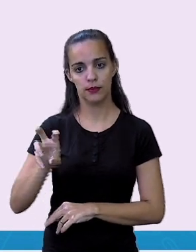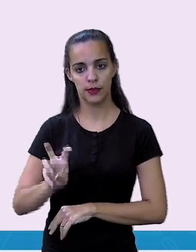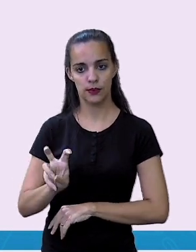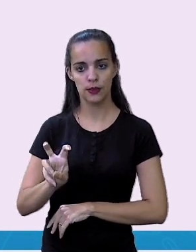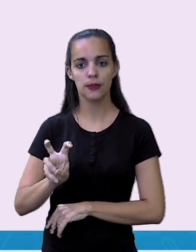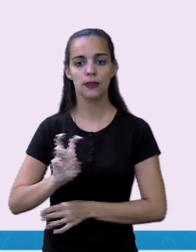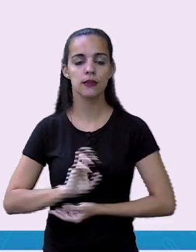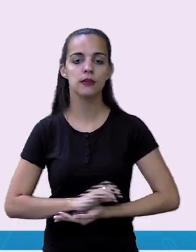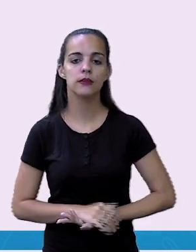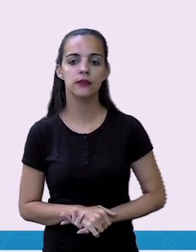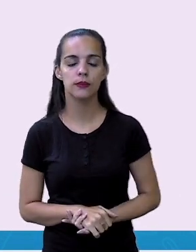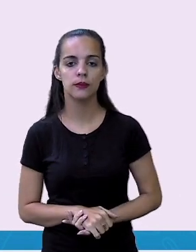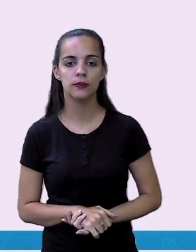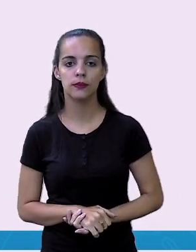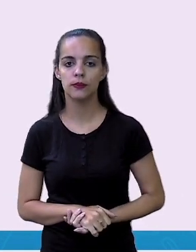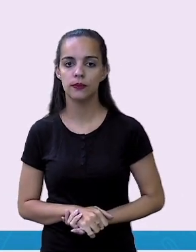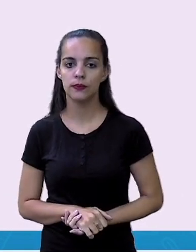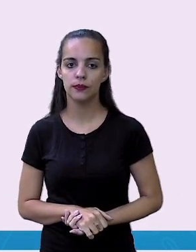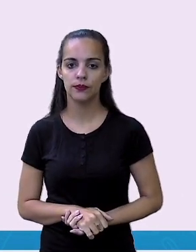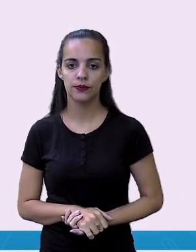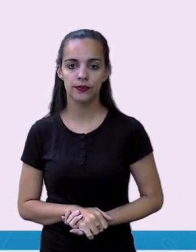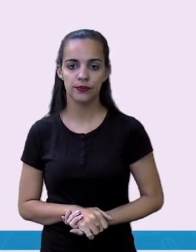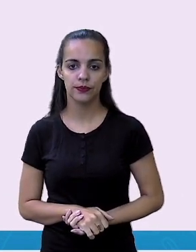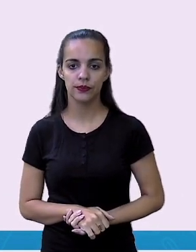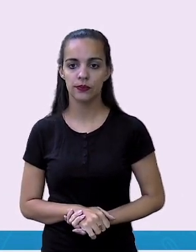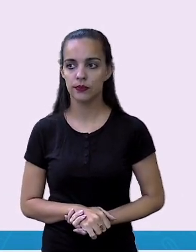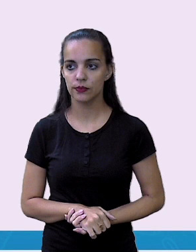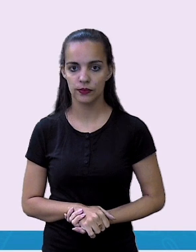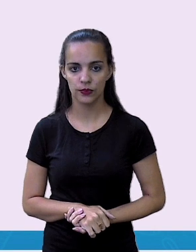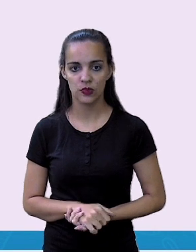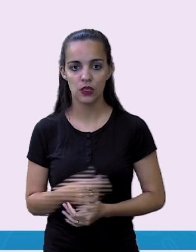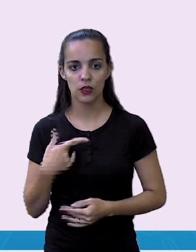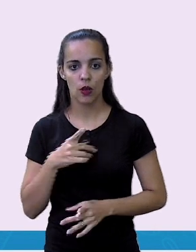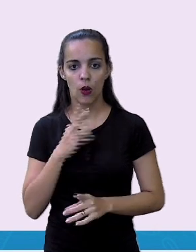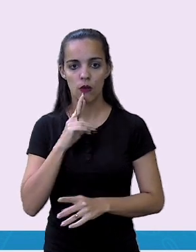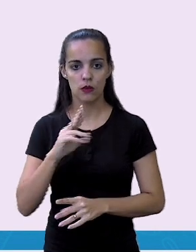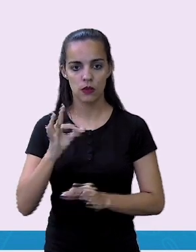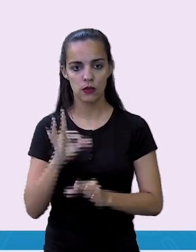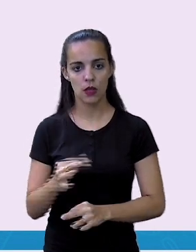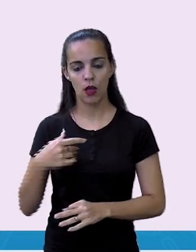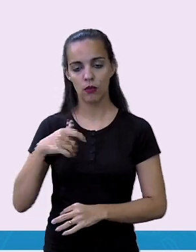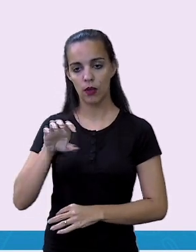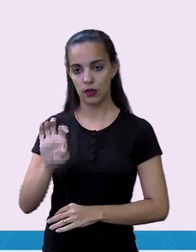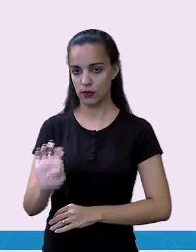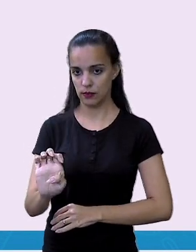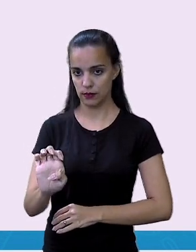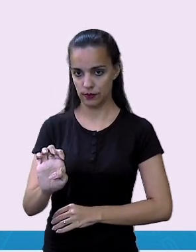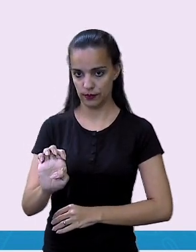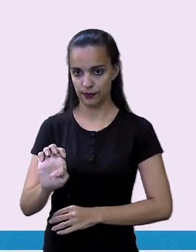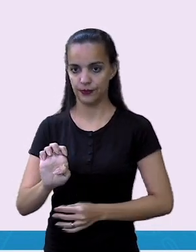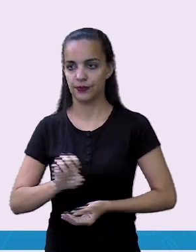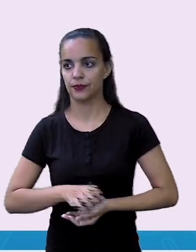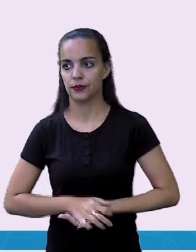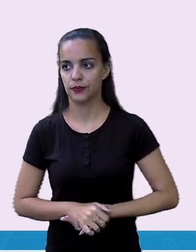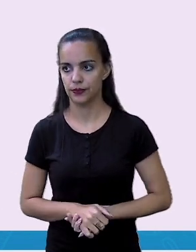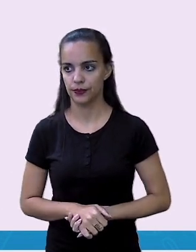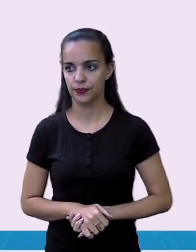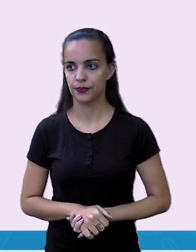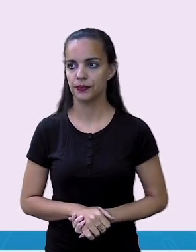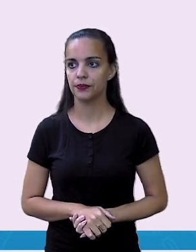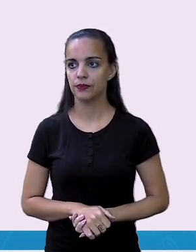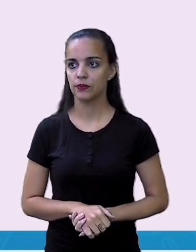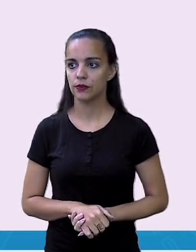A menos 5. X mais 2 está para A menos